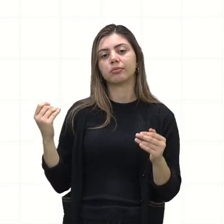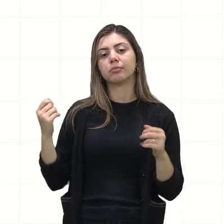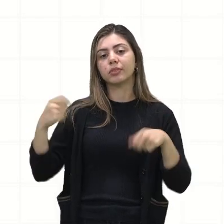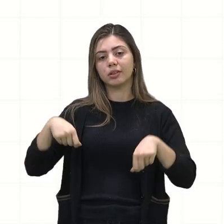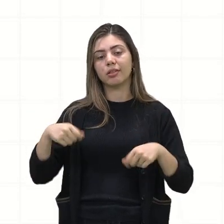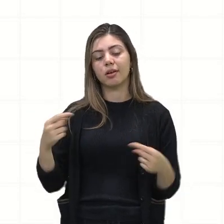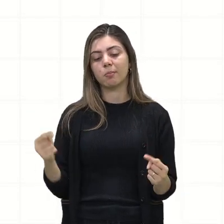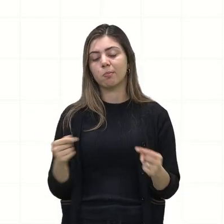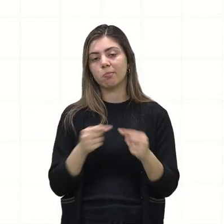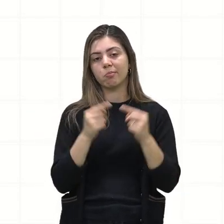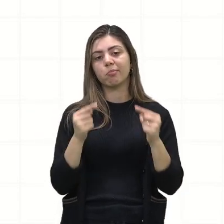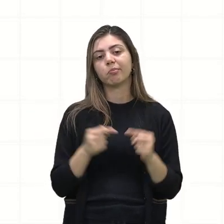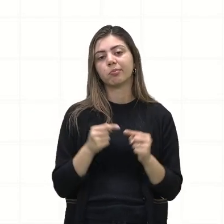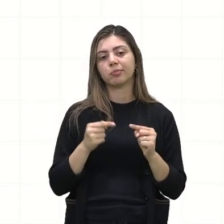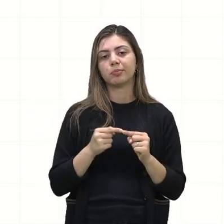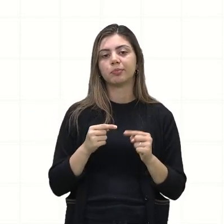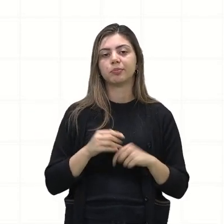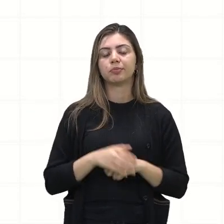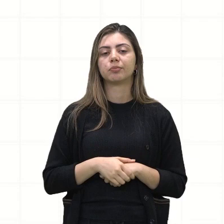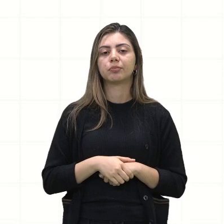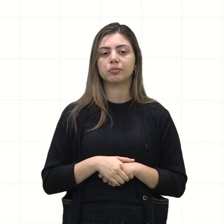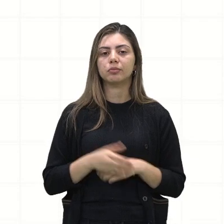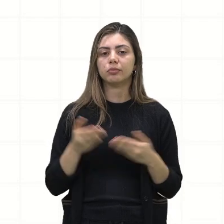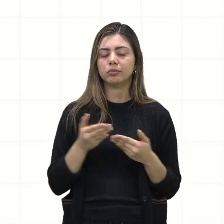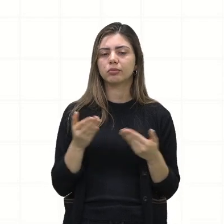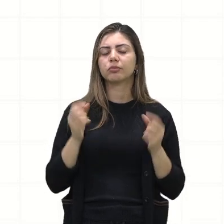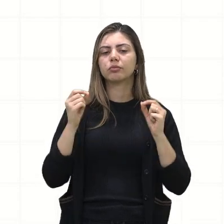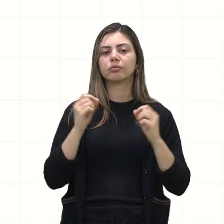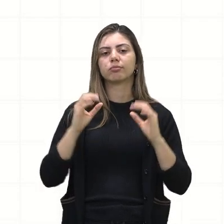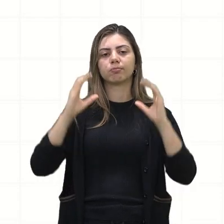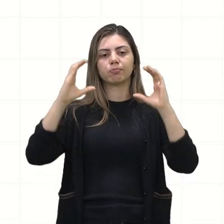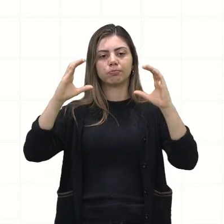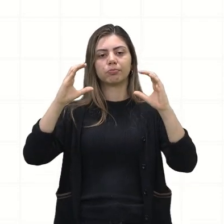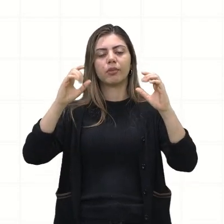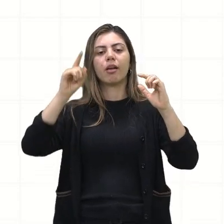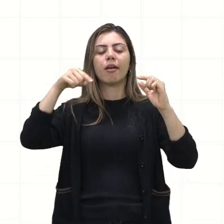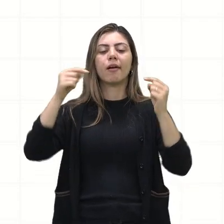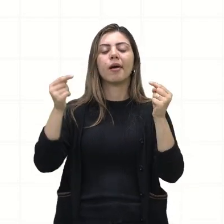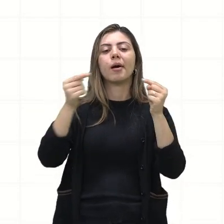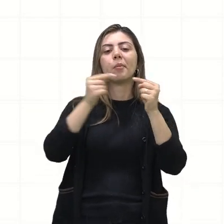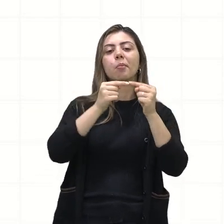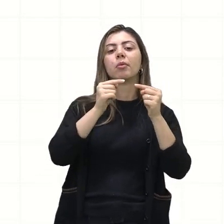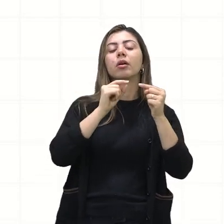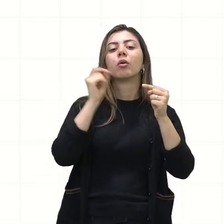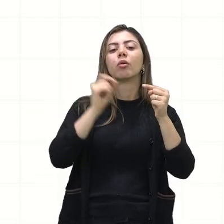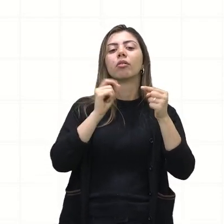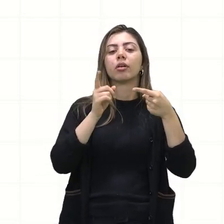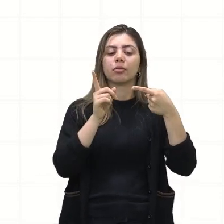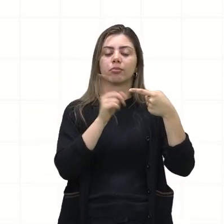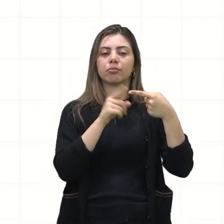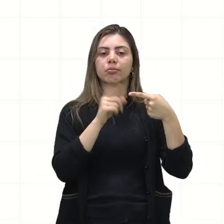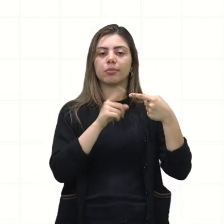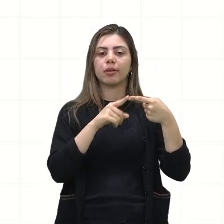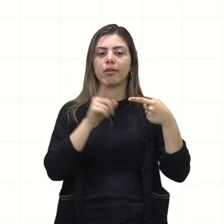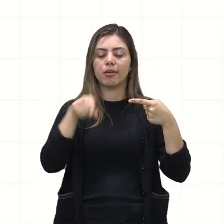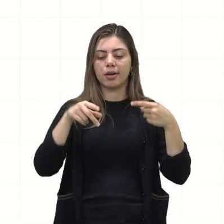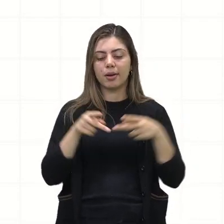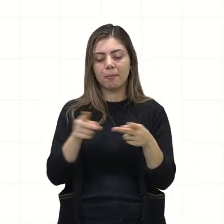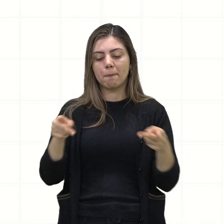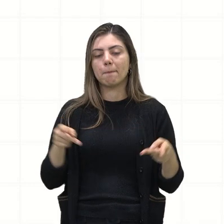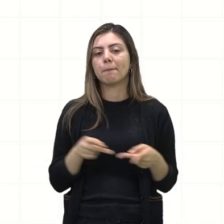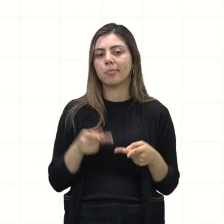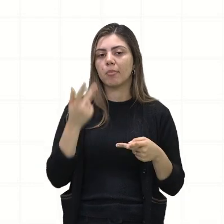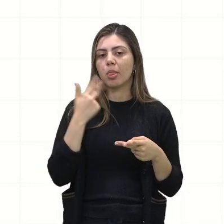massa. Então, agora nós estamos vendo aqui, ó. A combinação com a massa